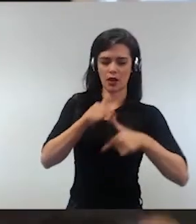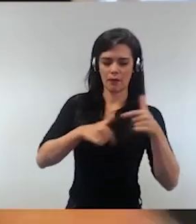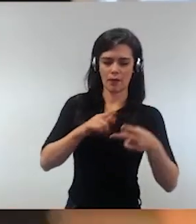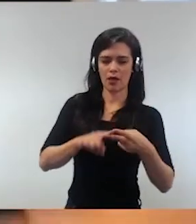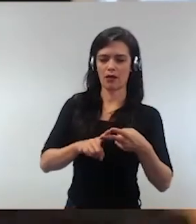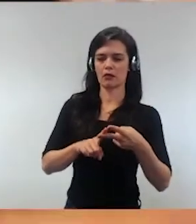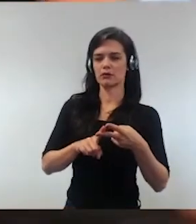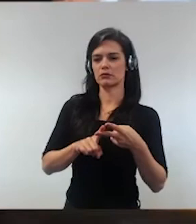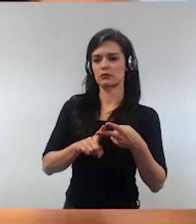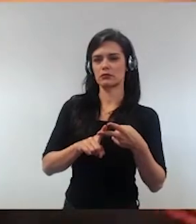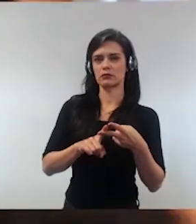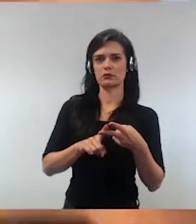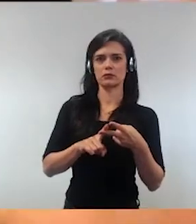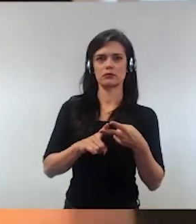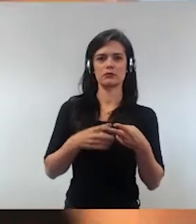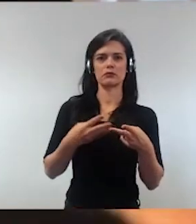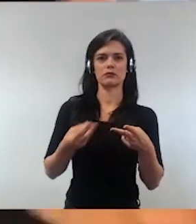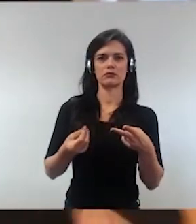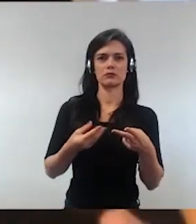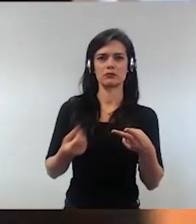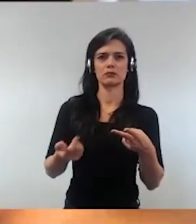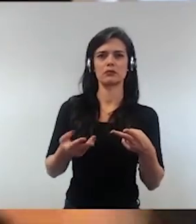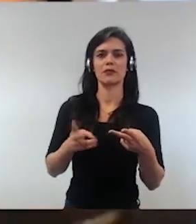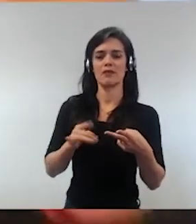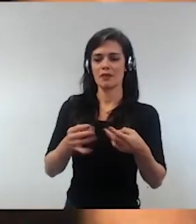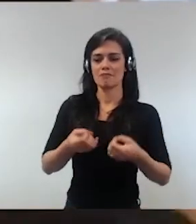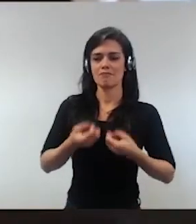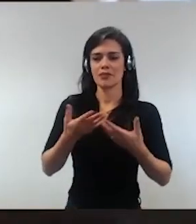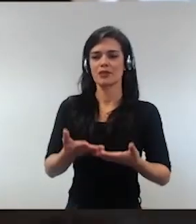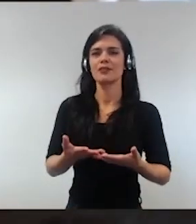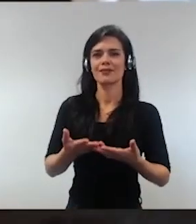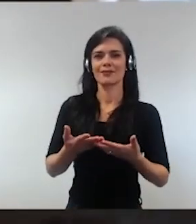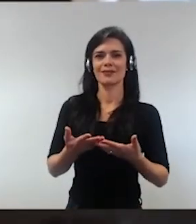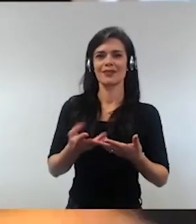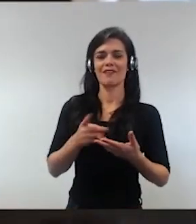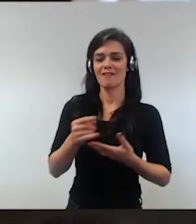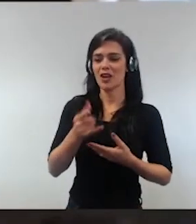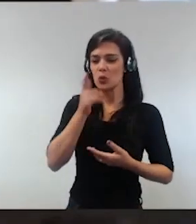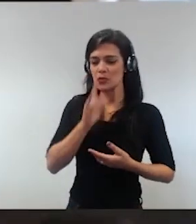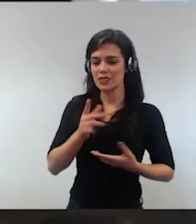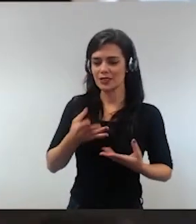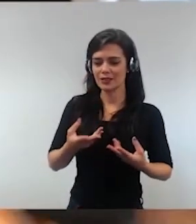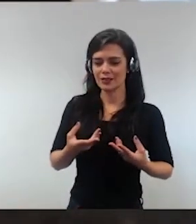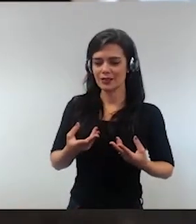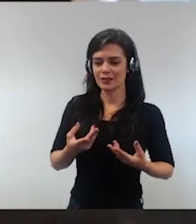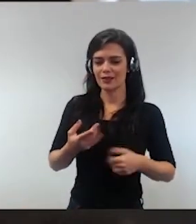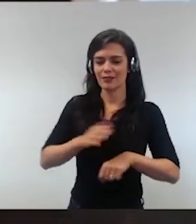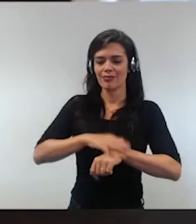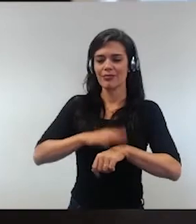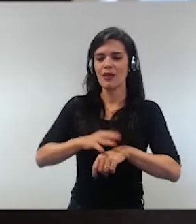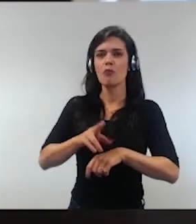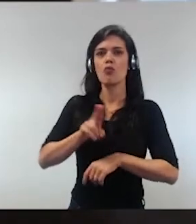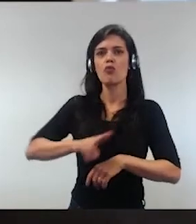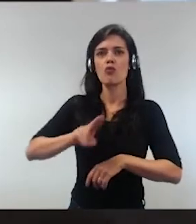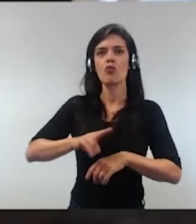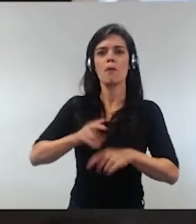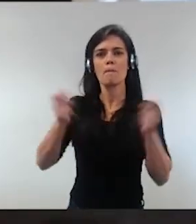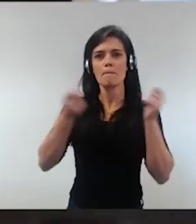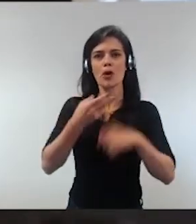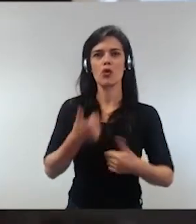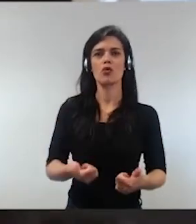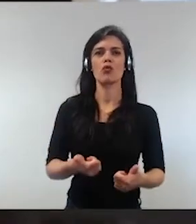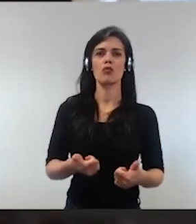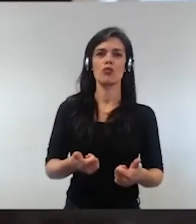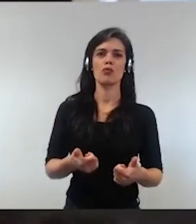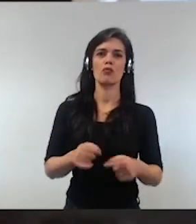fazer eu gerar alguma coisa disso, como se fosse gerar riqueza disso, fazer disso ser um tempo útil. E, por